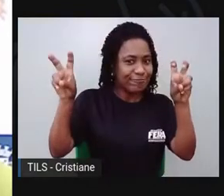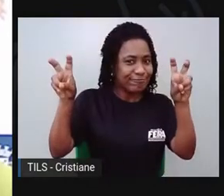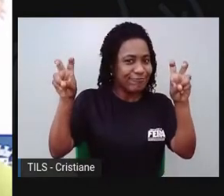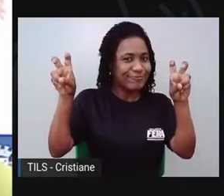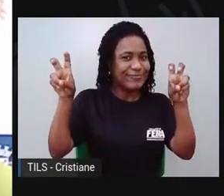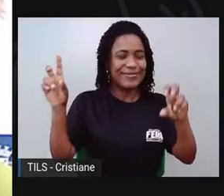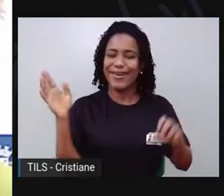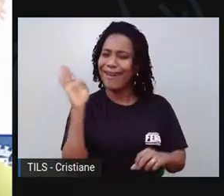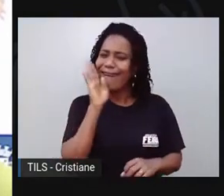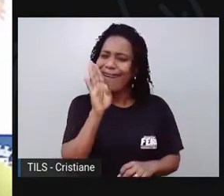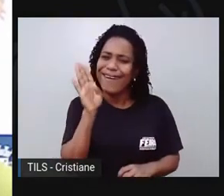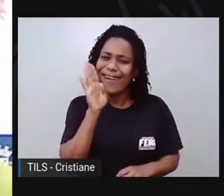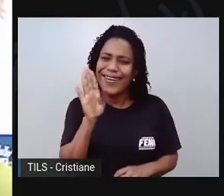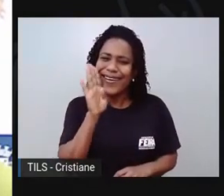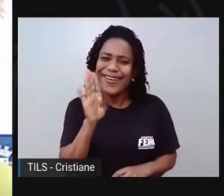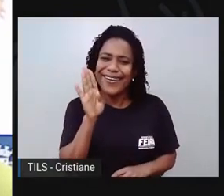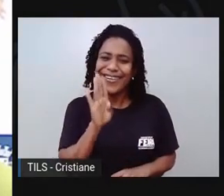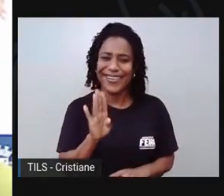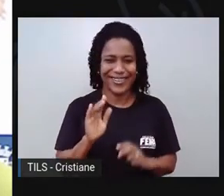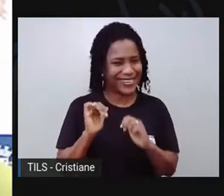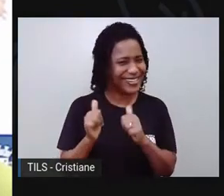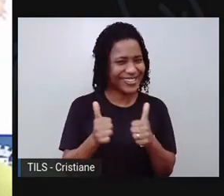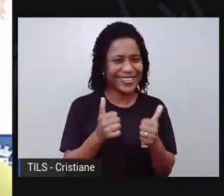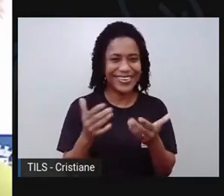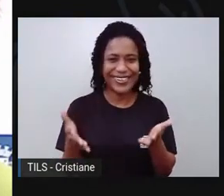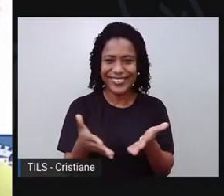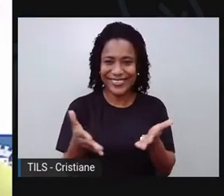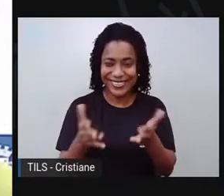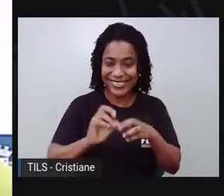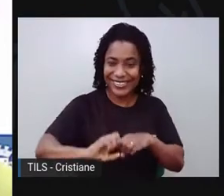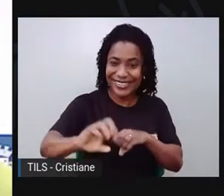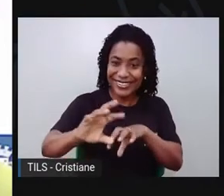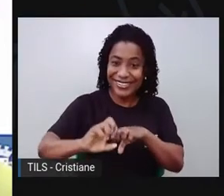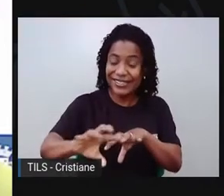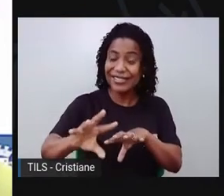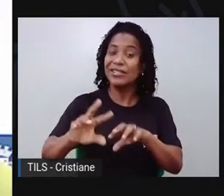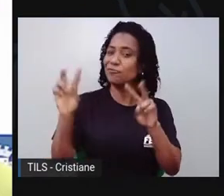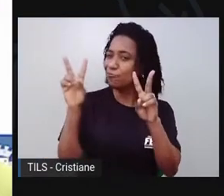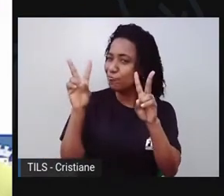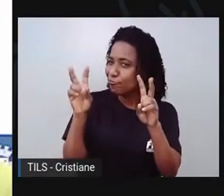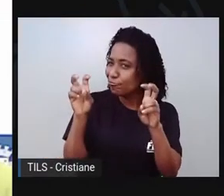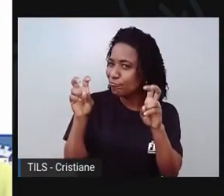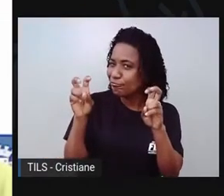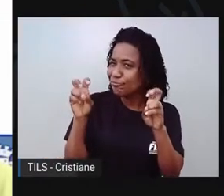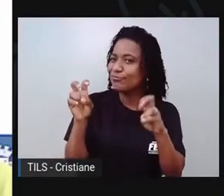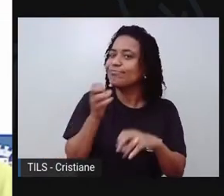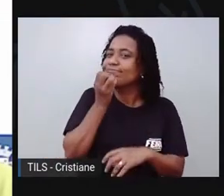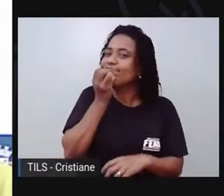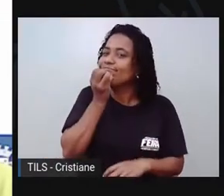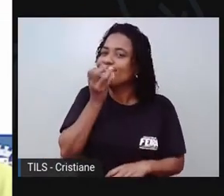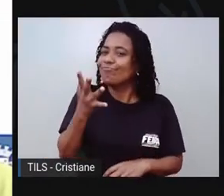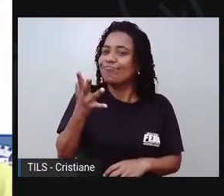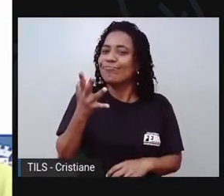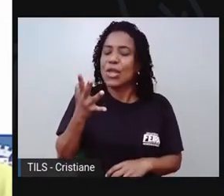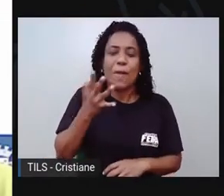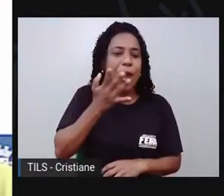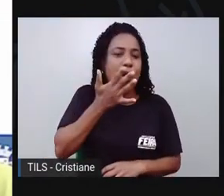de hoje? Pois é um tema super, super colorido,